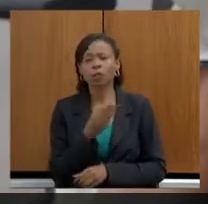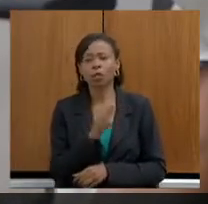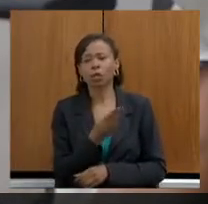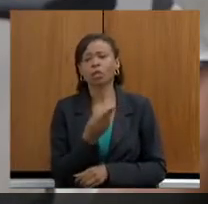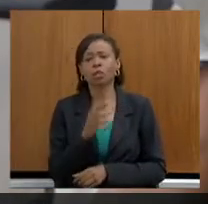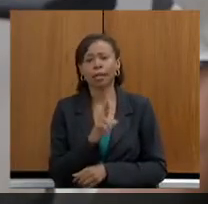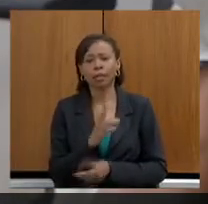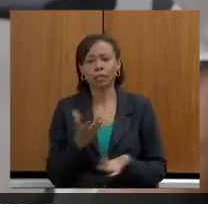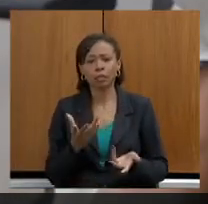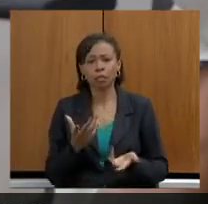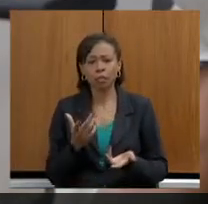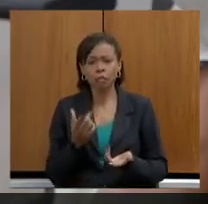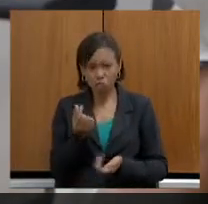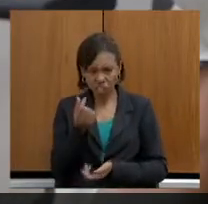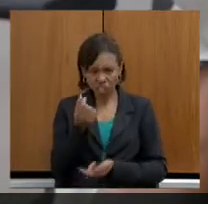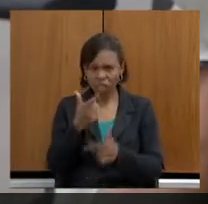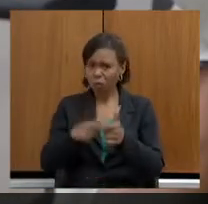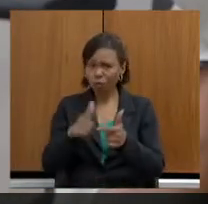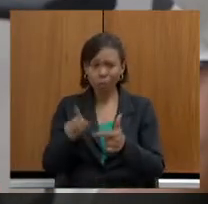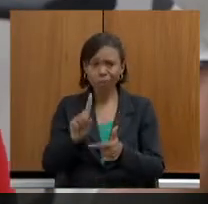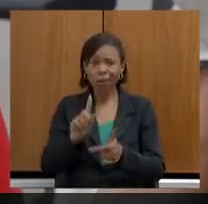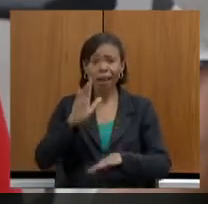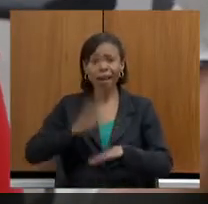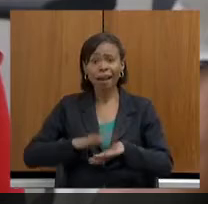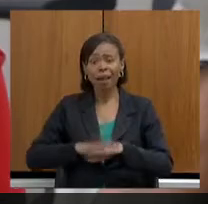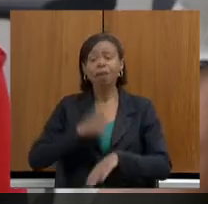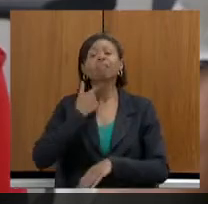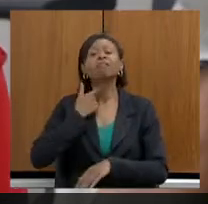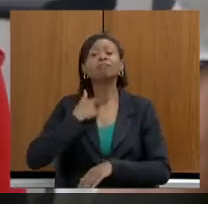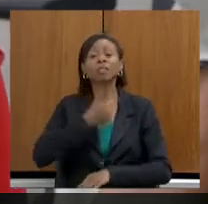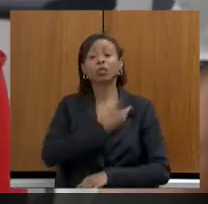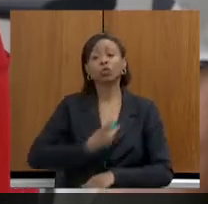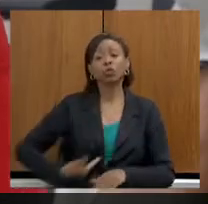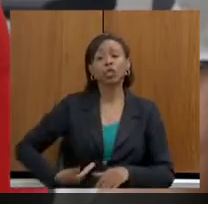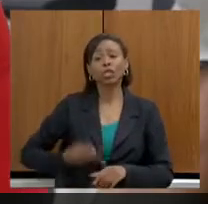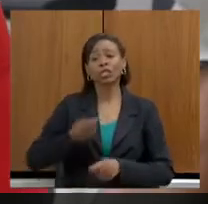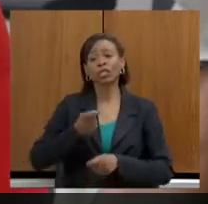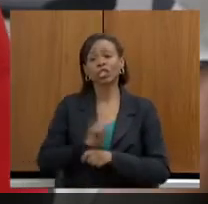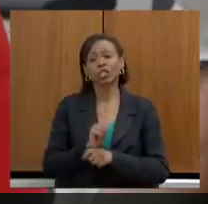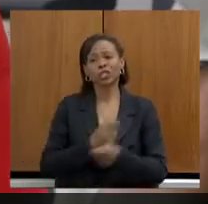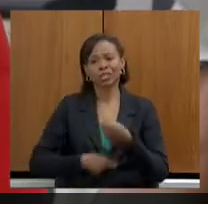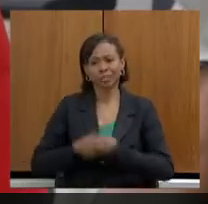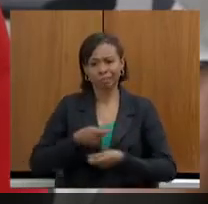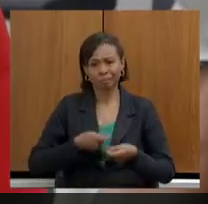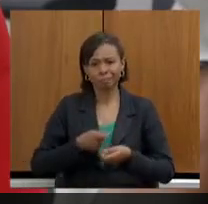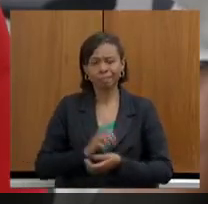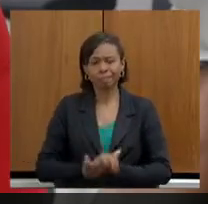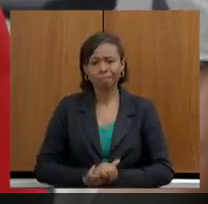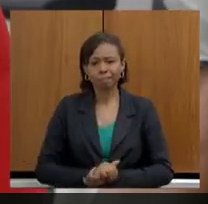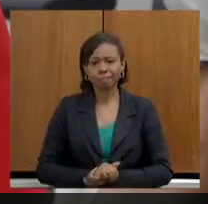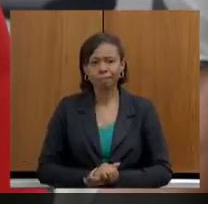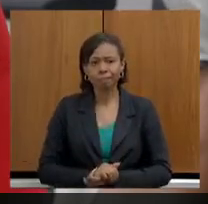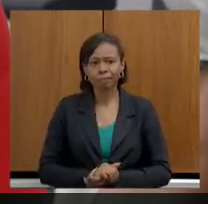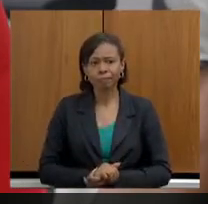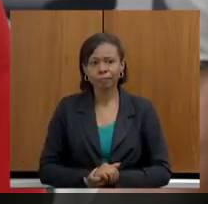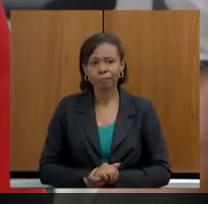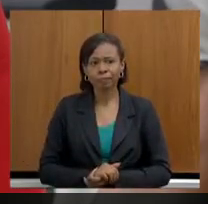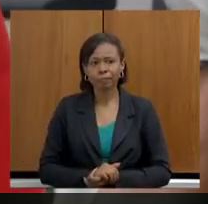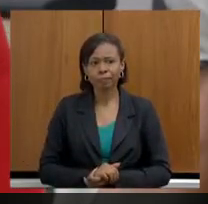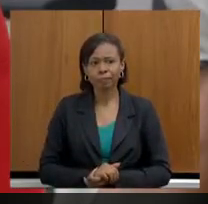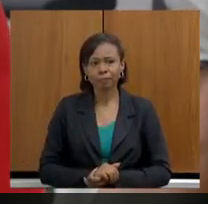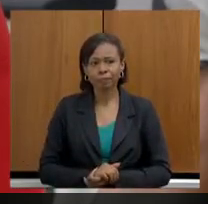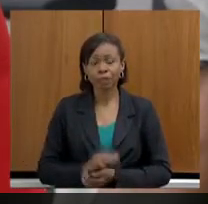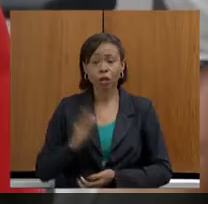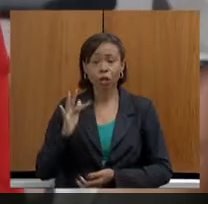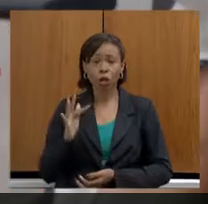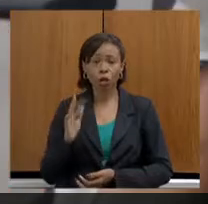que o problema não é dinheiro e o problema é uma opção política de gestão passa para o outro lá e aqui